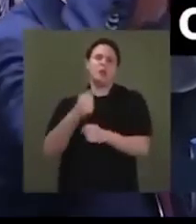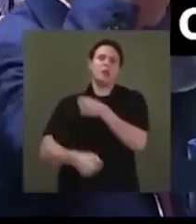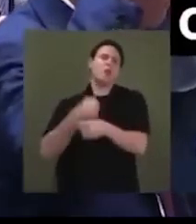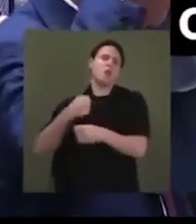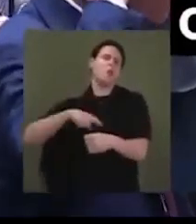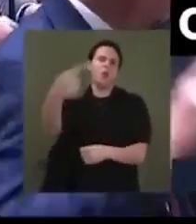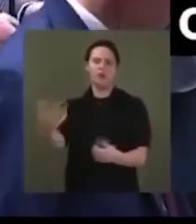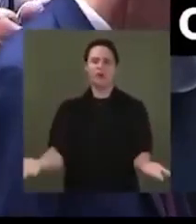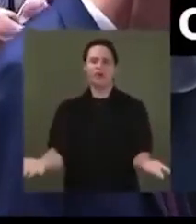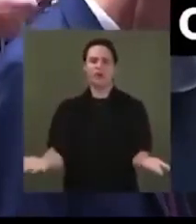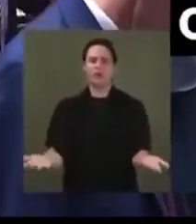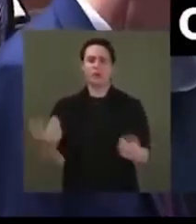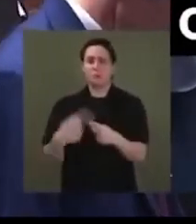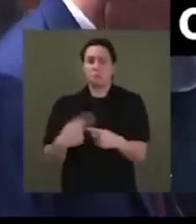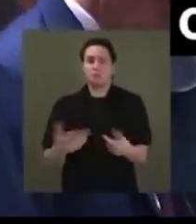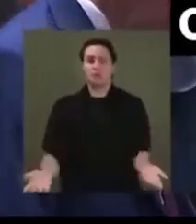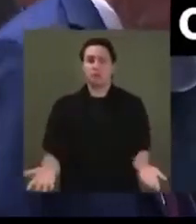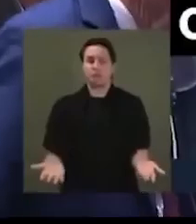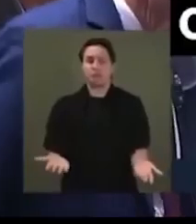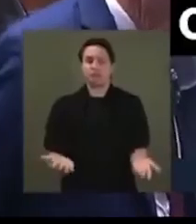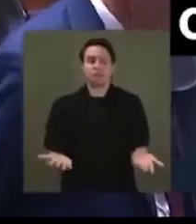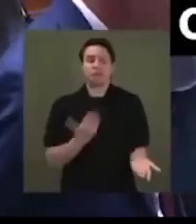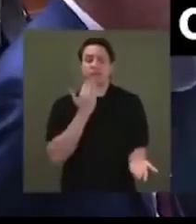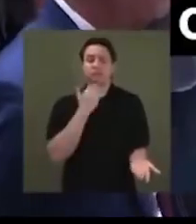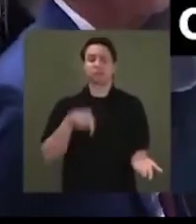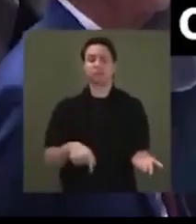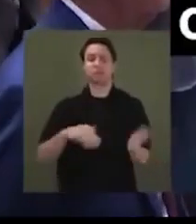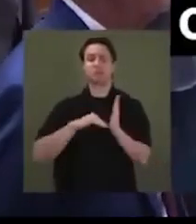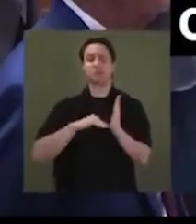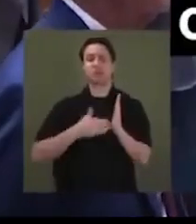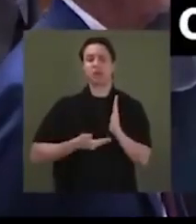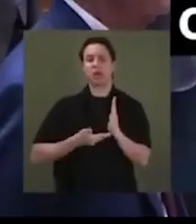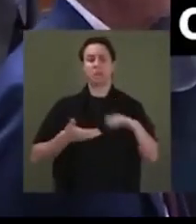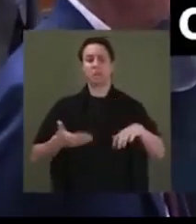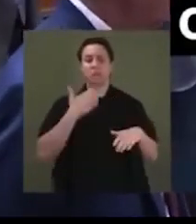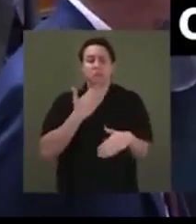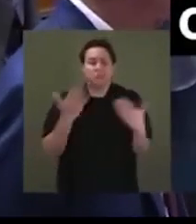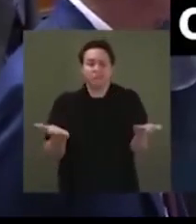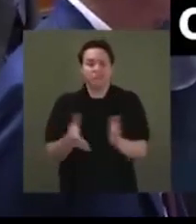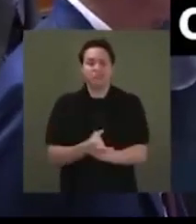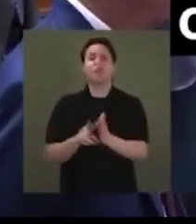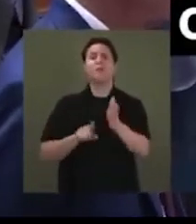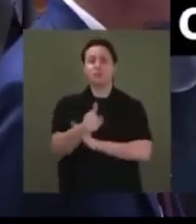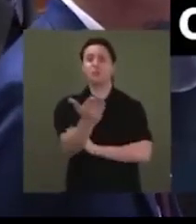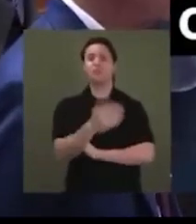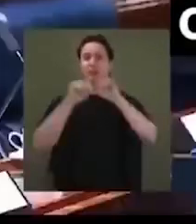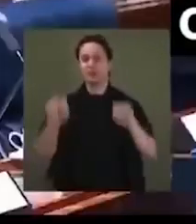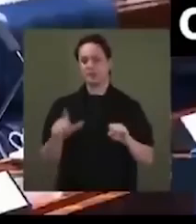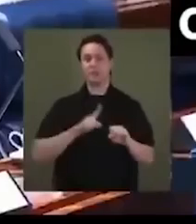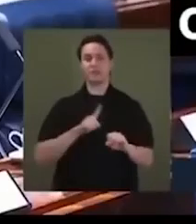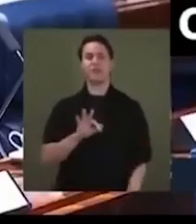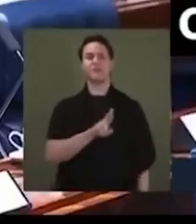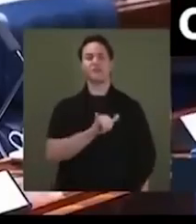o recesso até o ano que vem. Porque o que adianta o Congresso, o que adianta o Senado, o que adianta a Câmara, com todo respeito aos presidentes? Faço essa pergunta com muito respeito, senhor